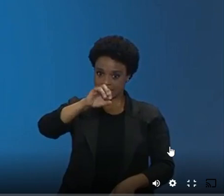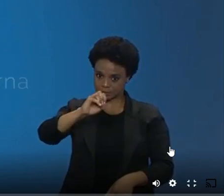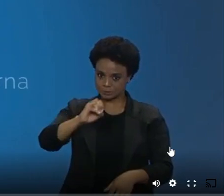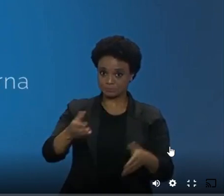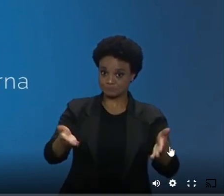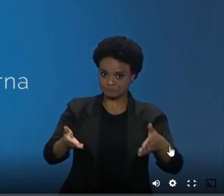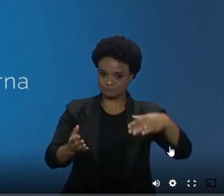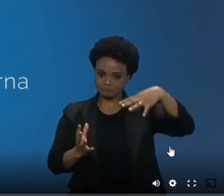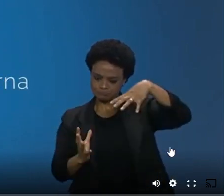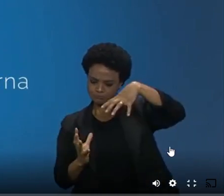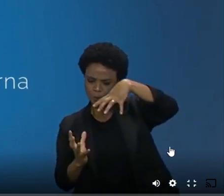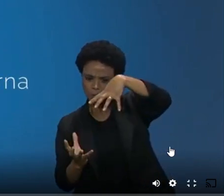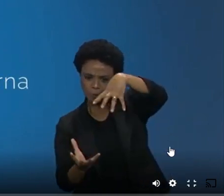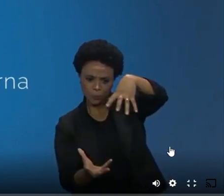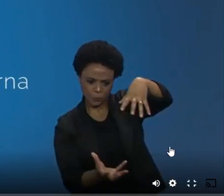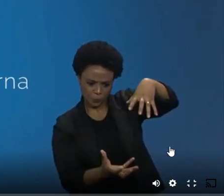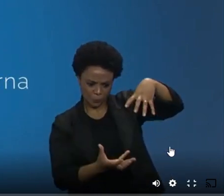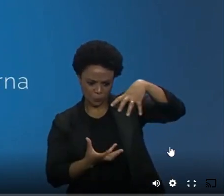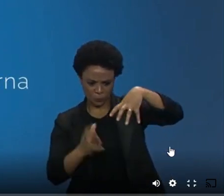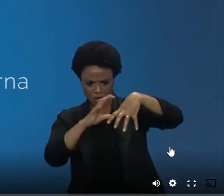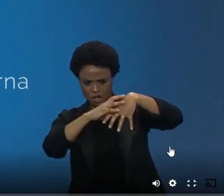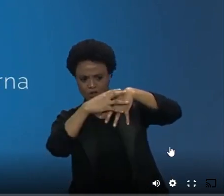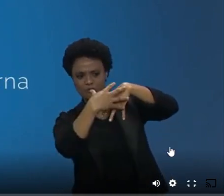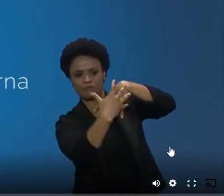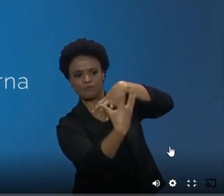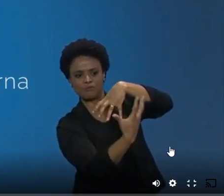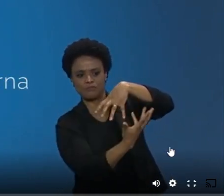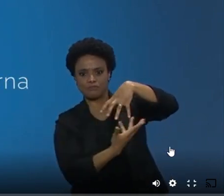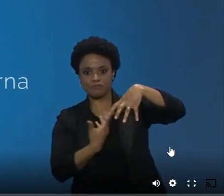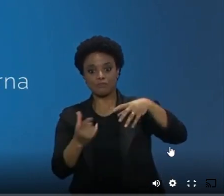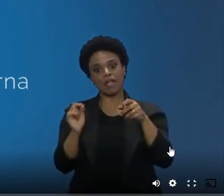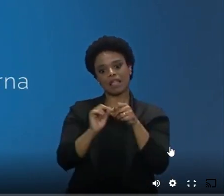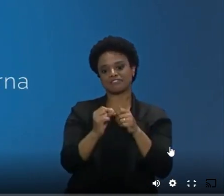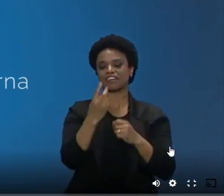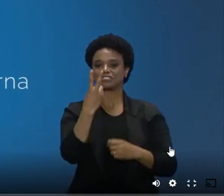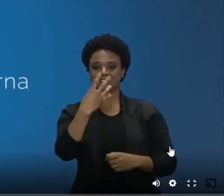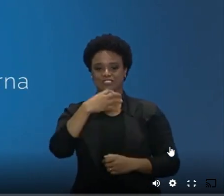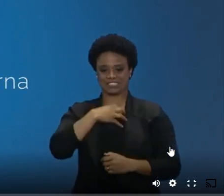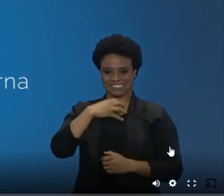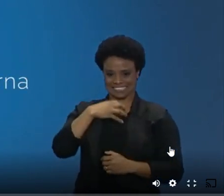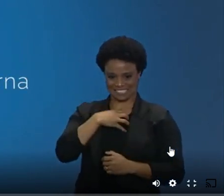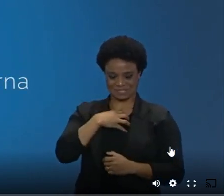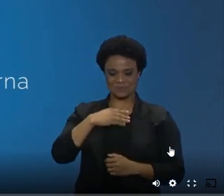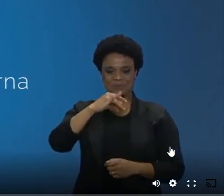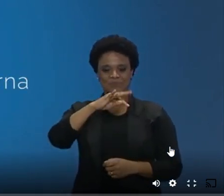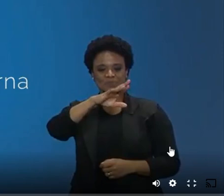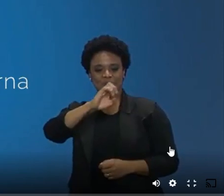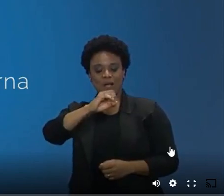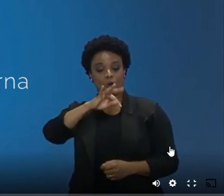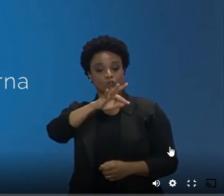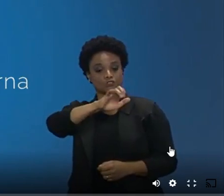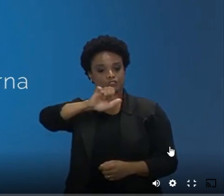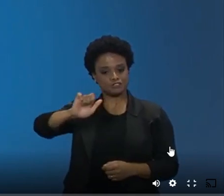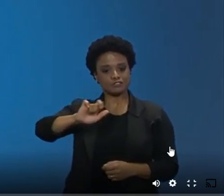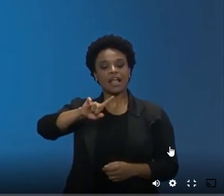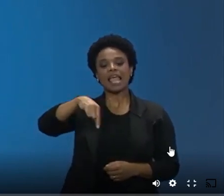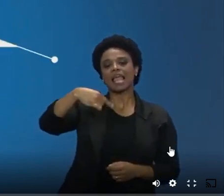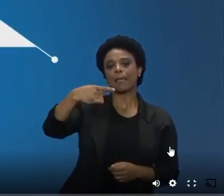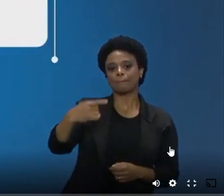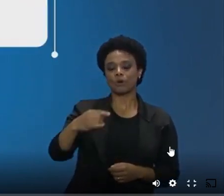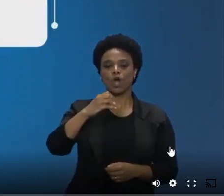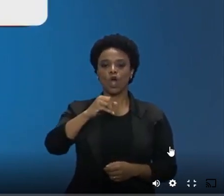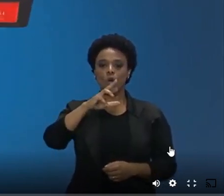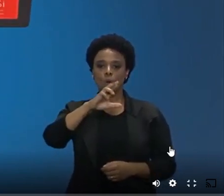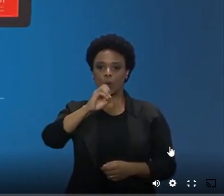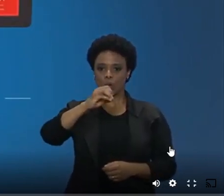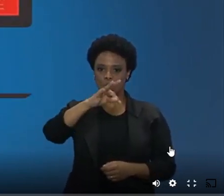crosta terrestre é a camada mais externa que se divide em 2 tipos, a crosta continental e a crosta oceânica. Elas possuem